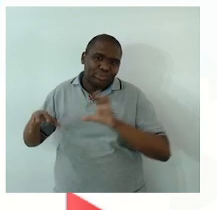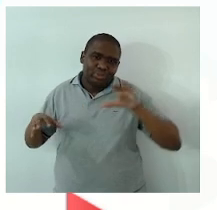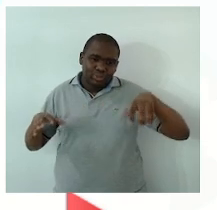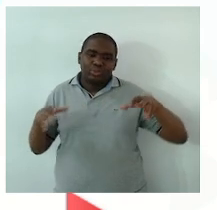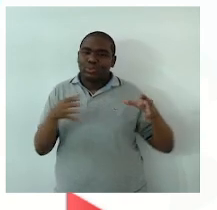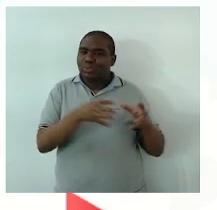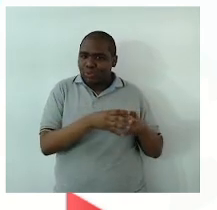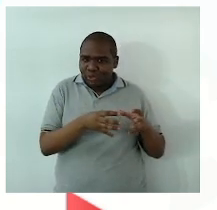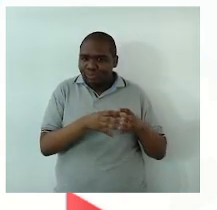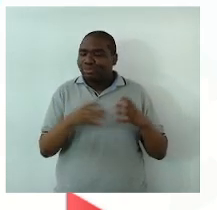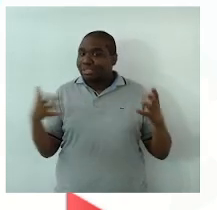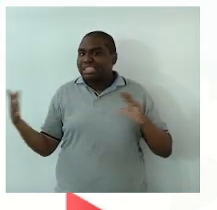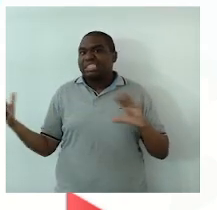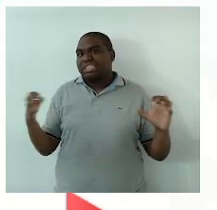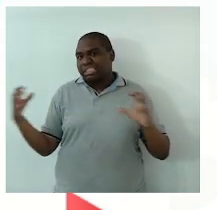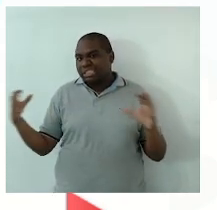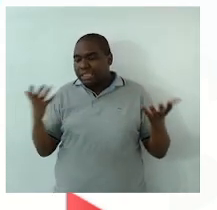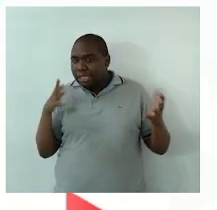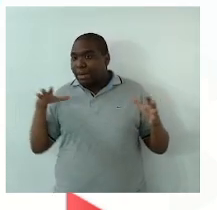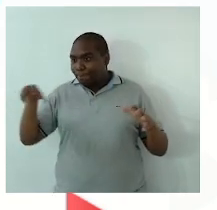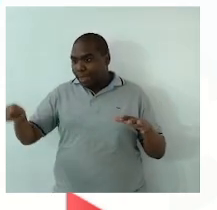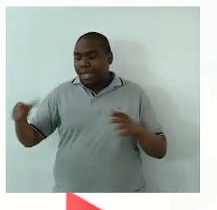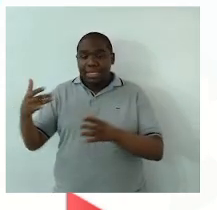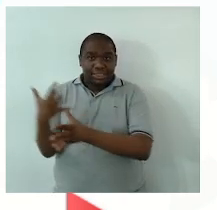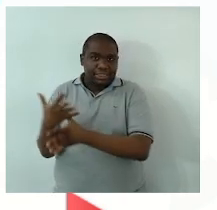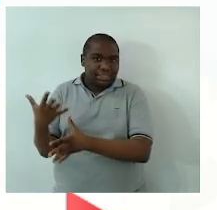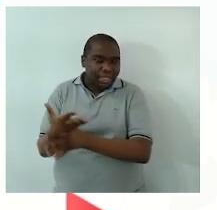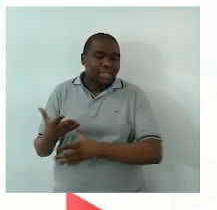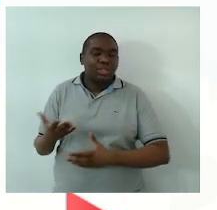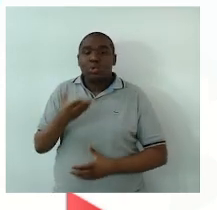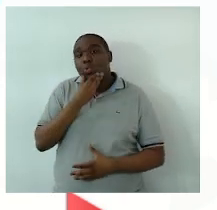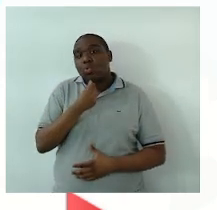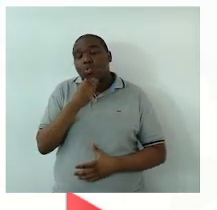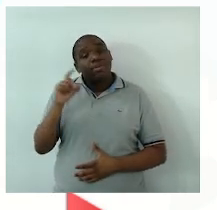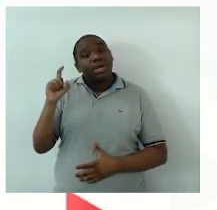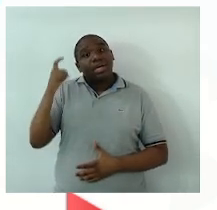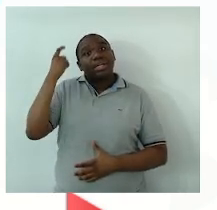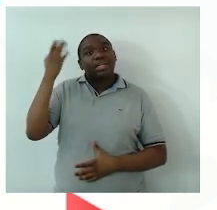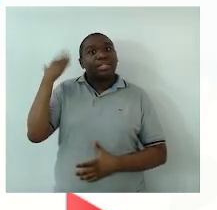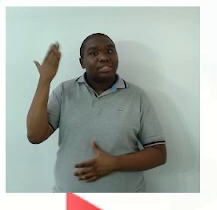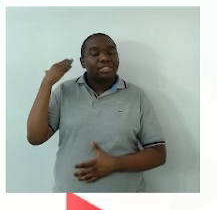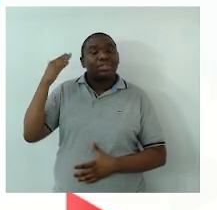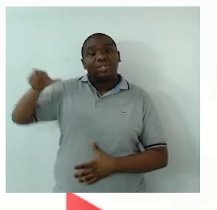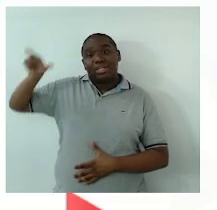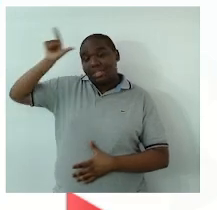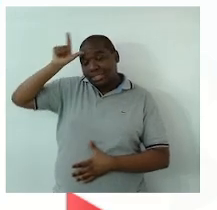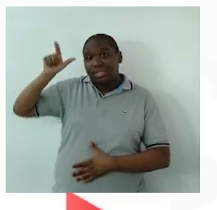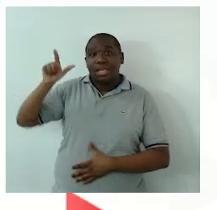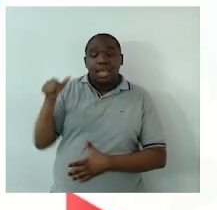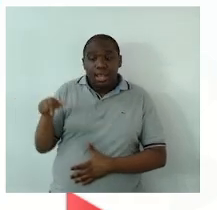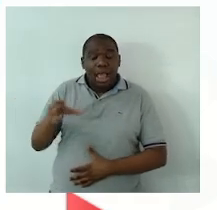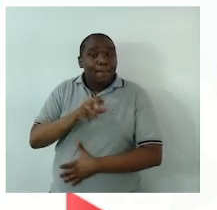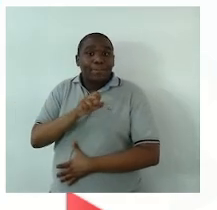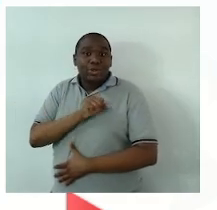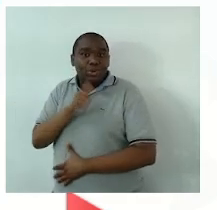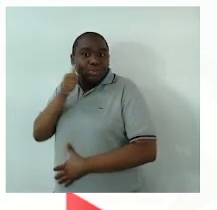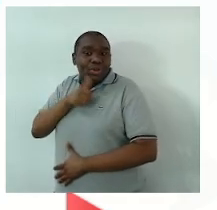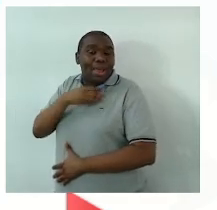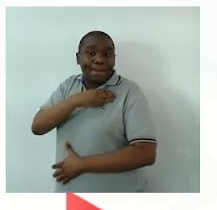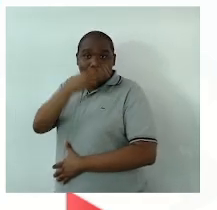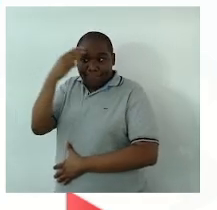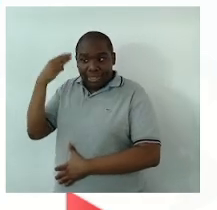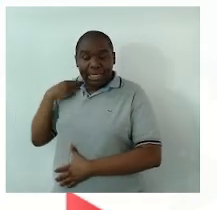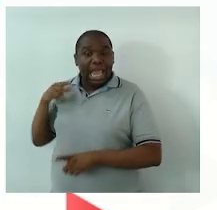anglo-saxões, né. Tony, antigo líder dos Jets, se apaixona por Maria, irmã do líder dos Sharks. Vocês